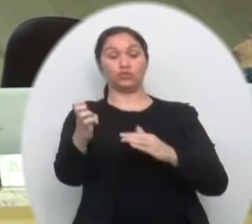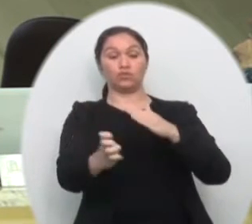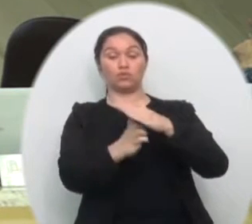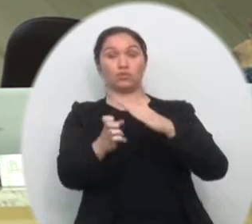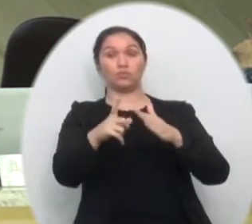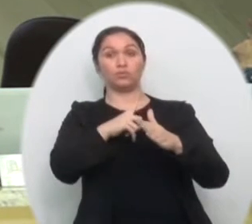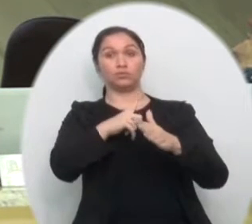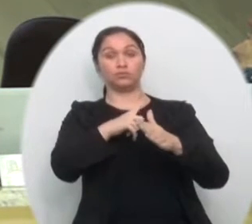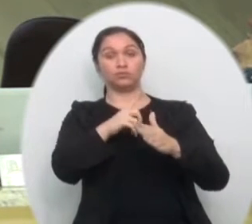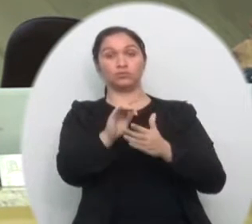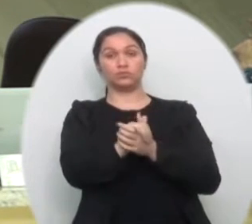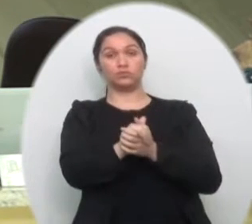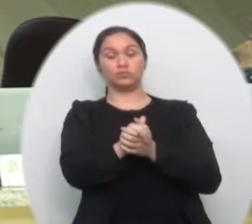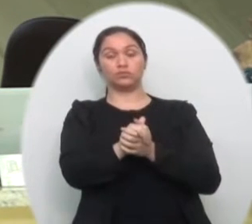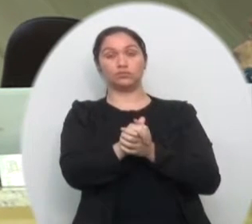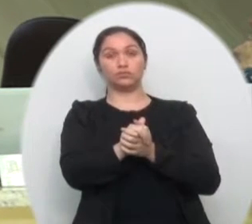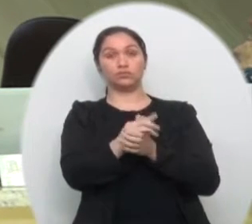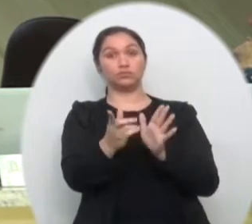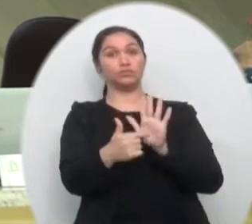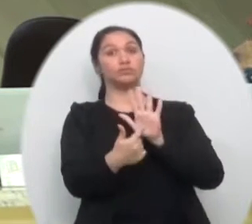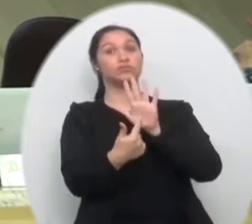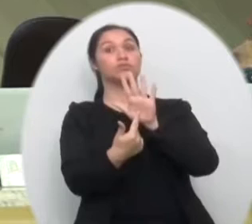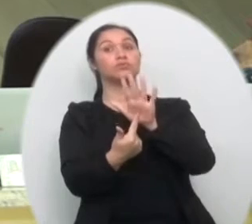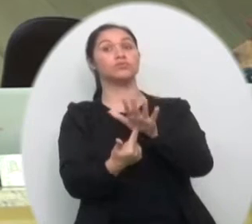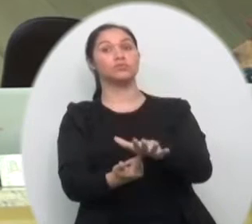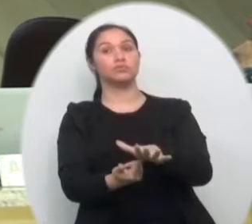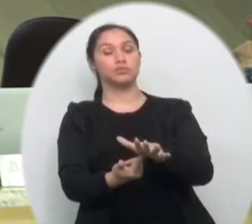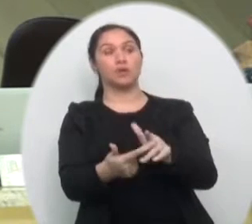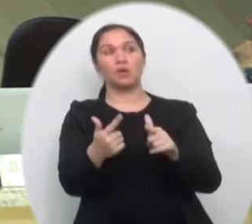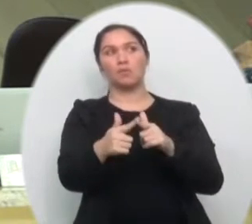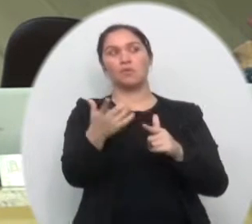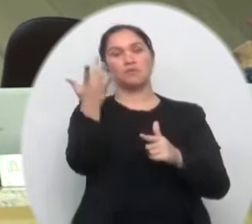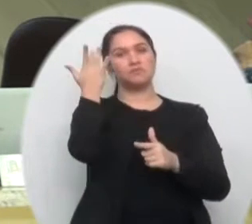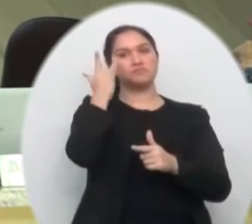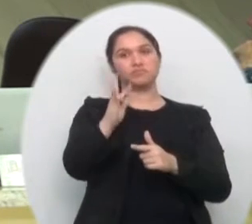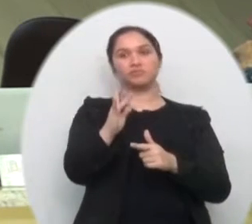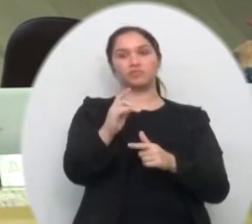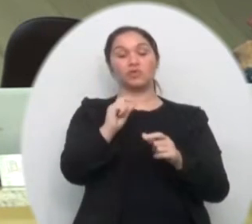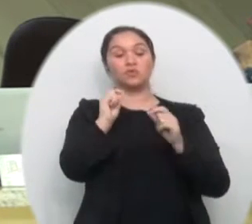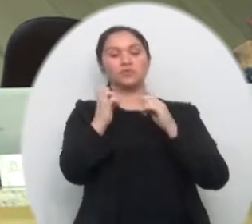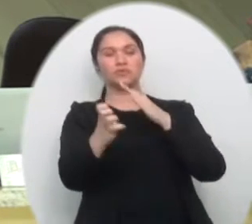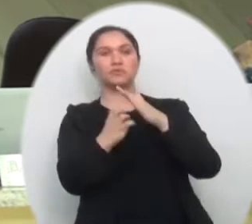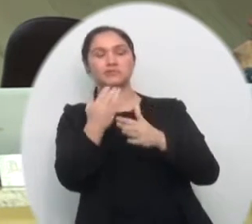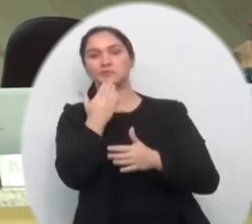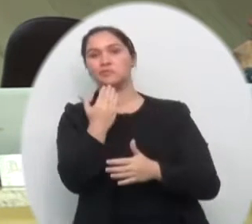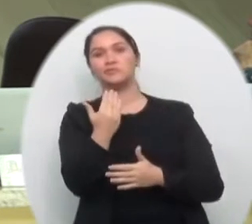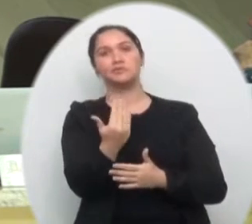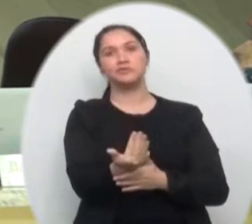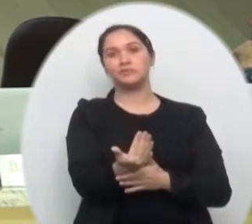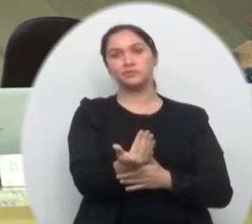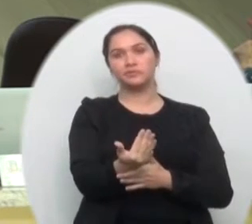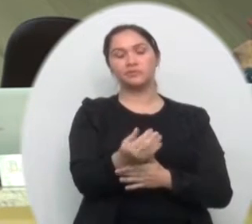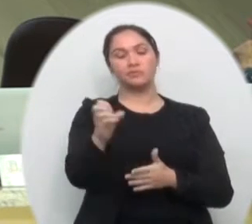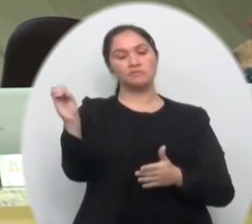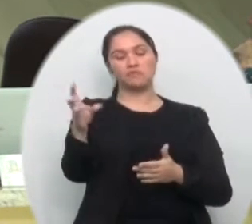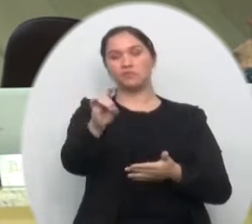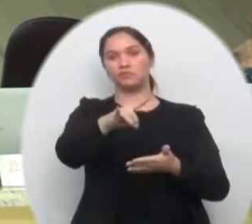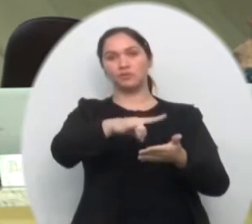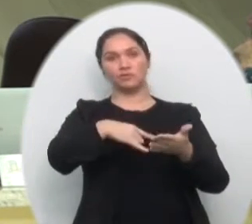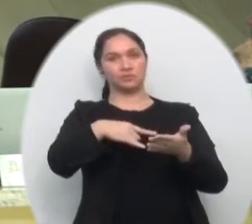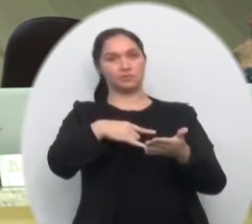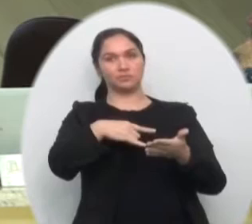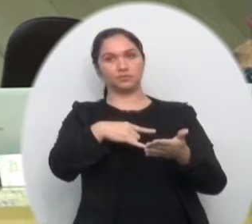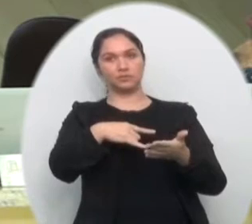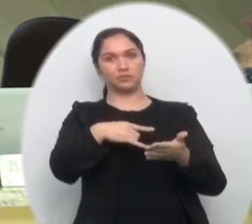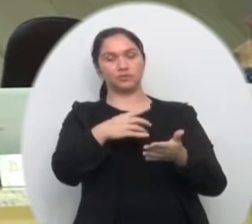a gente não sabe ainda se a empresa solicitou uma nova revogação desse prazo para continuar